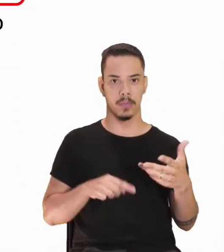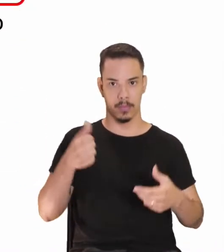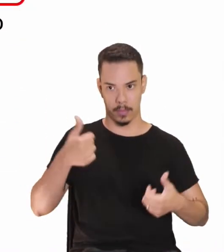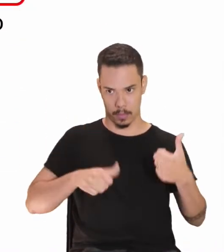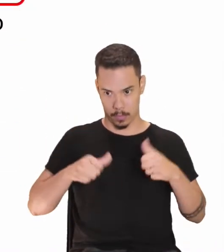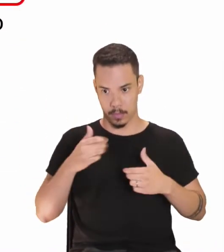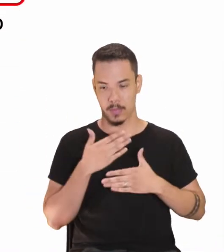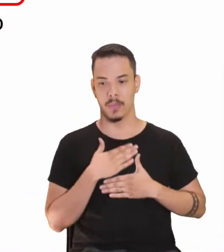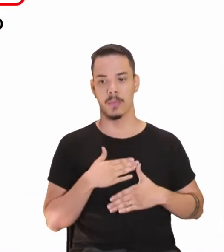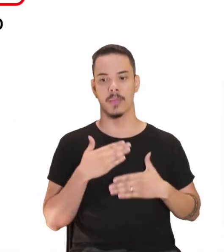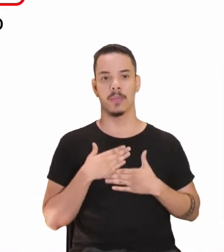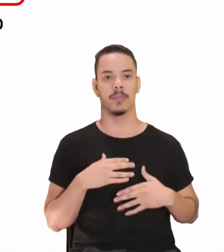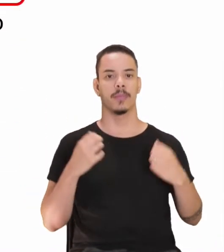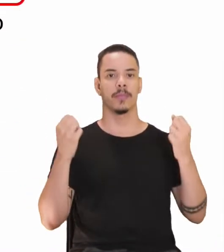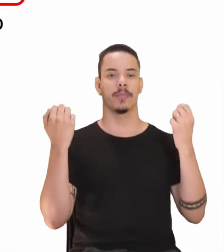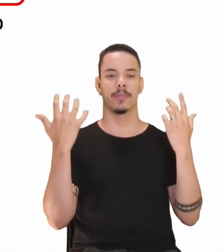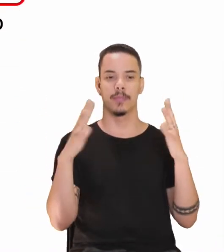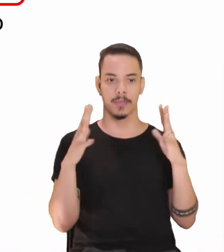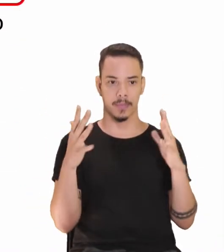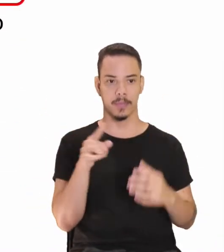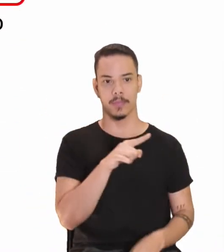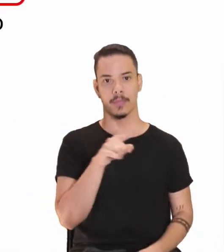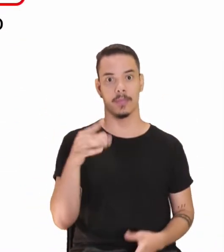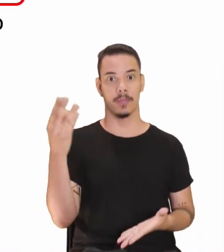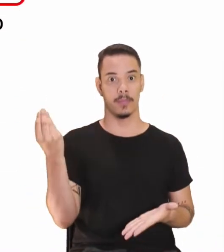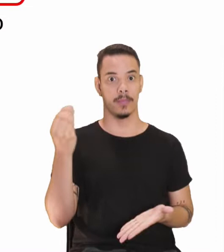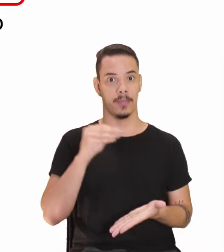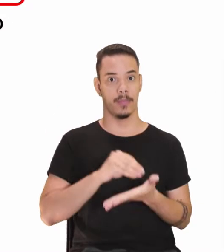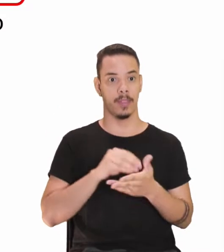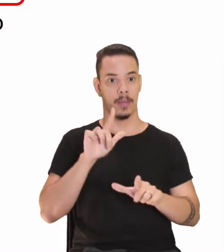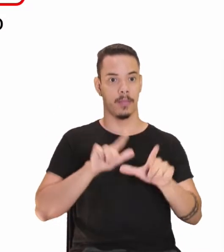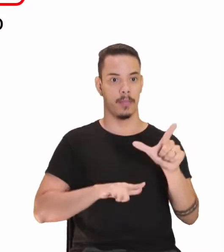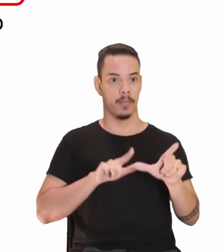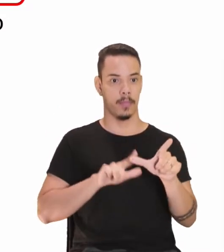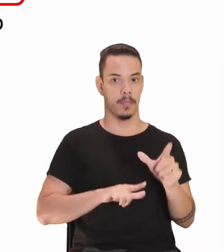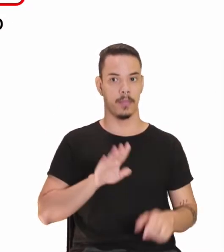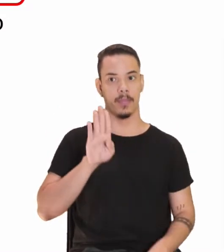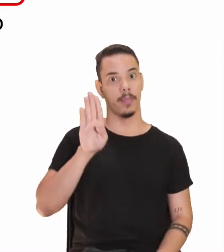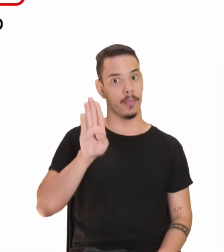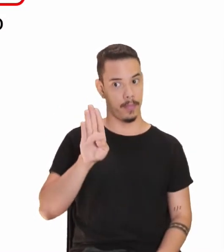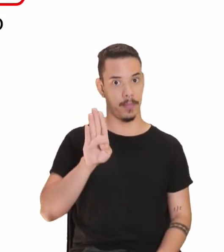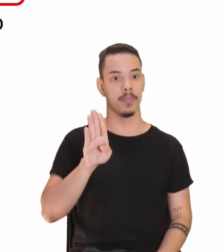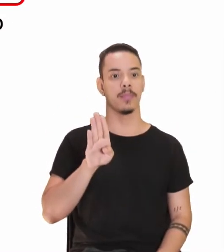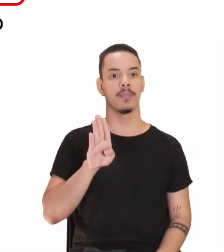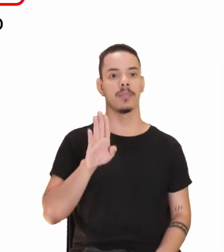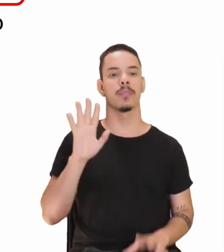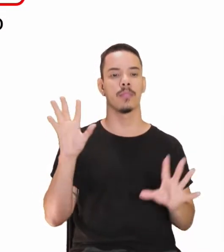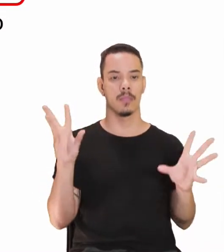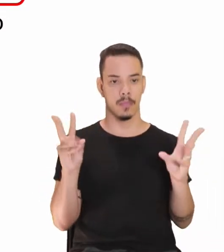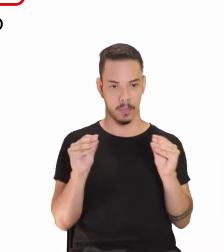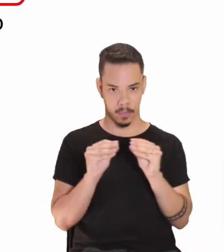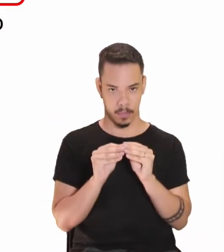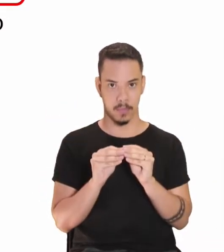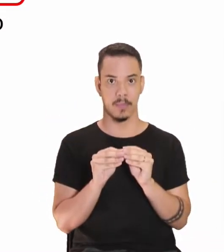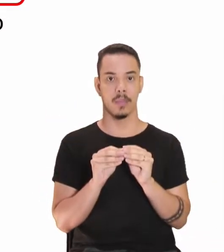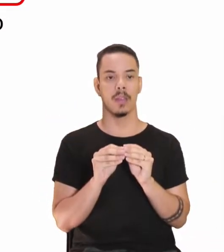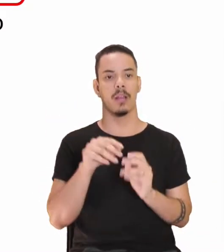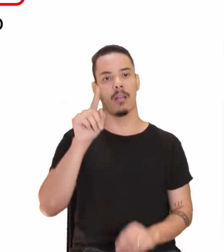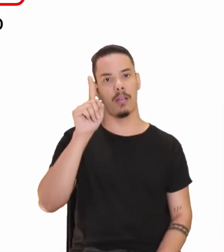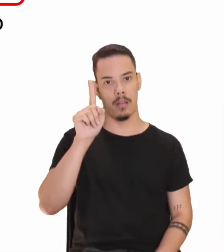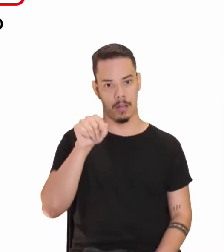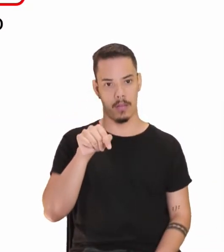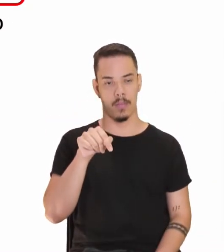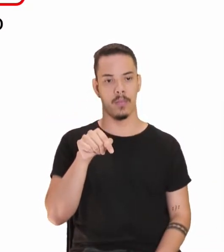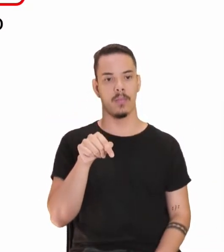com calma? Parabéns para quem gabaritou letra B. Uhul! As rubricas, sim, né? Elas